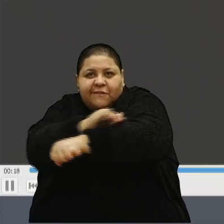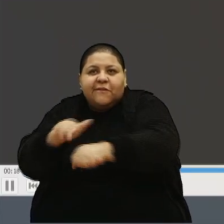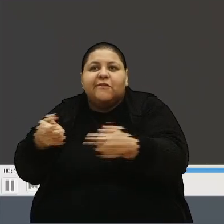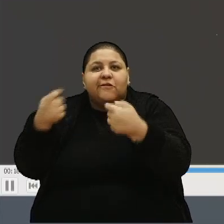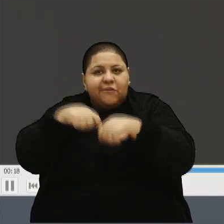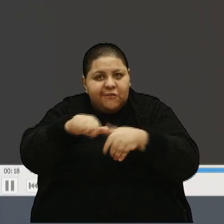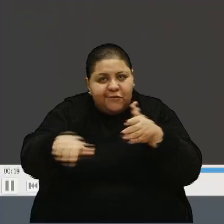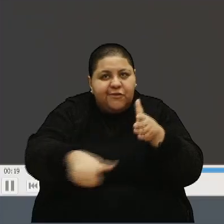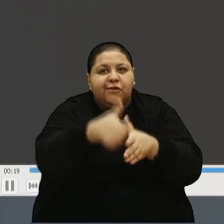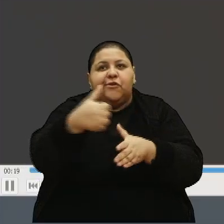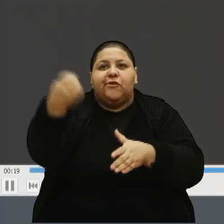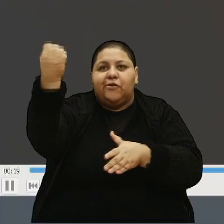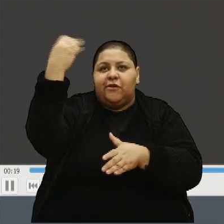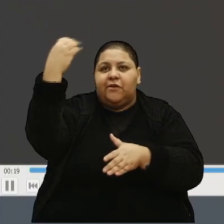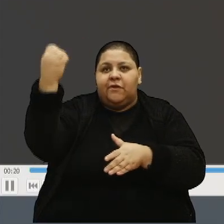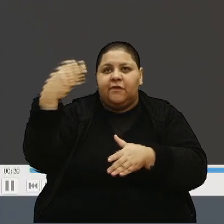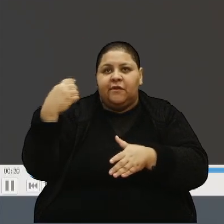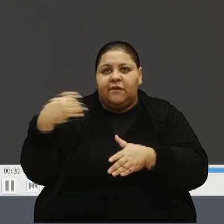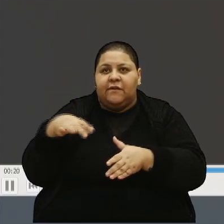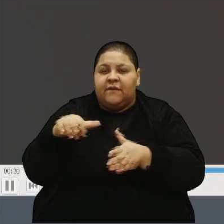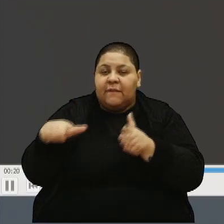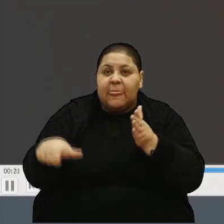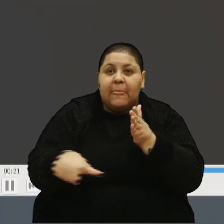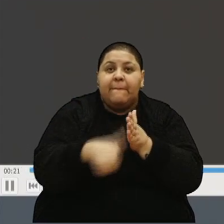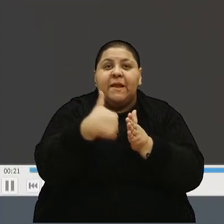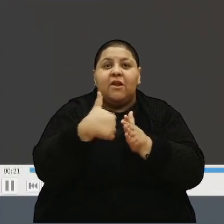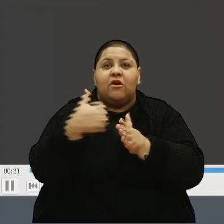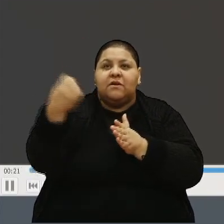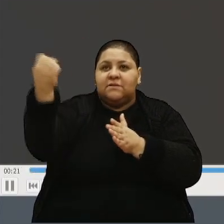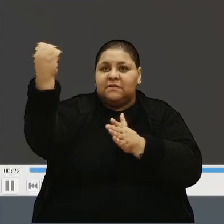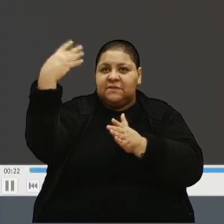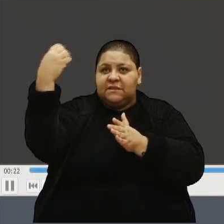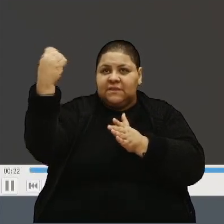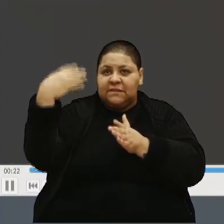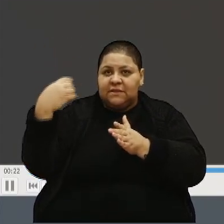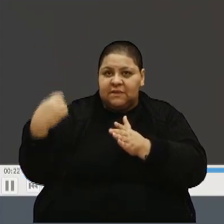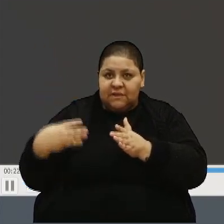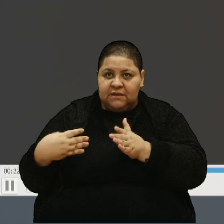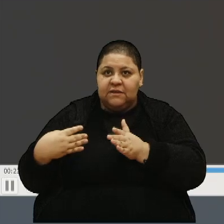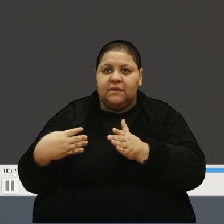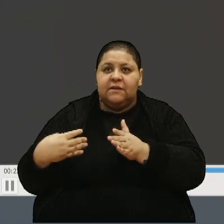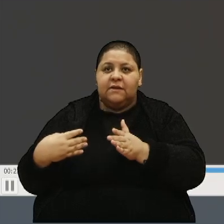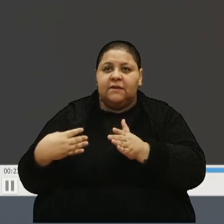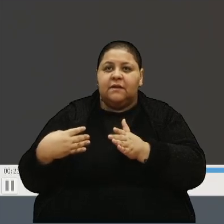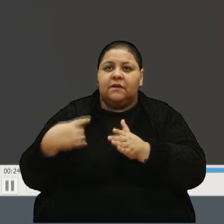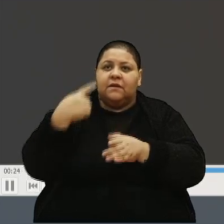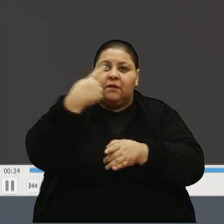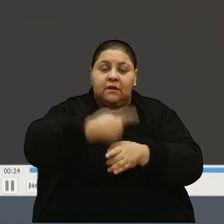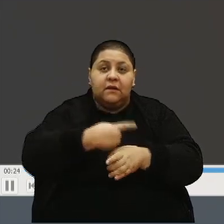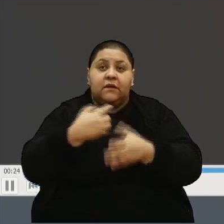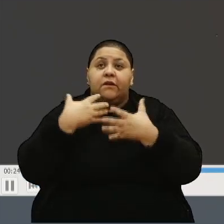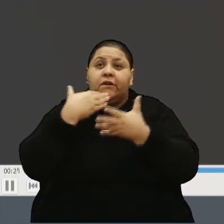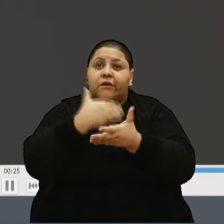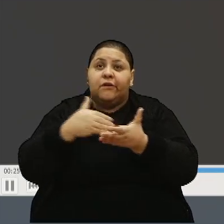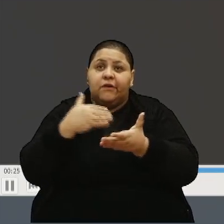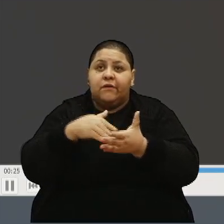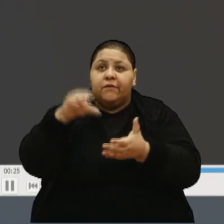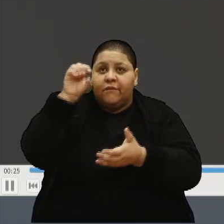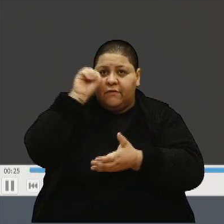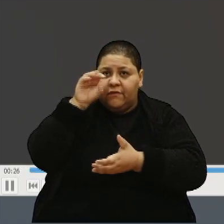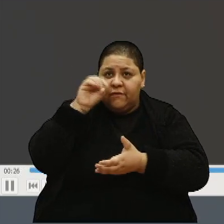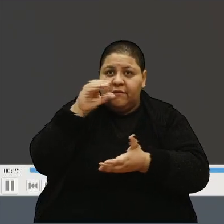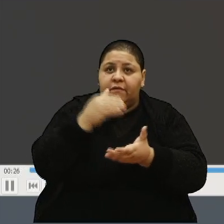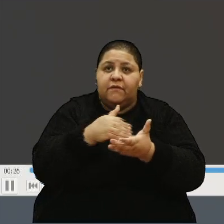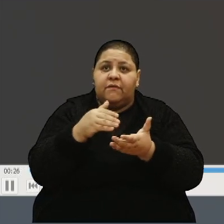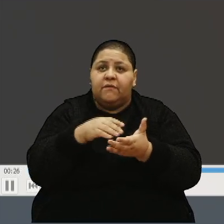uma melhor sinalização. Melhor sinalização. Diretamente na Secretaria de Trânsito, para o secretário Fiuza, para o